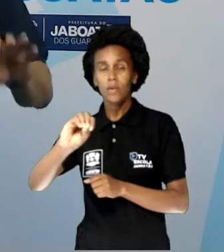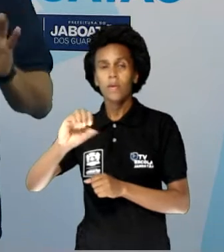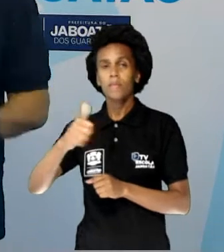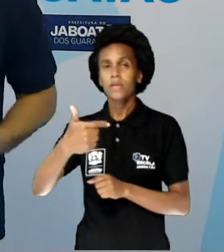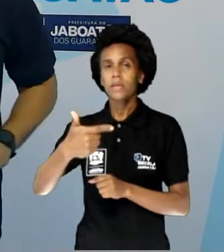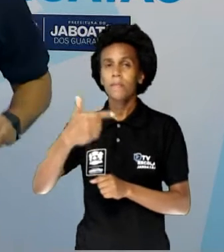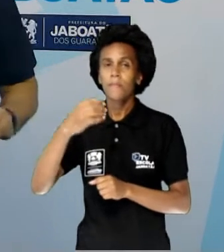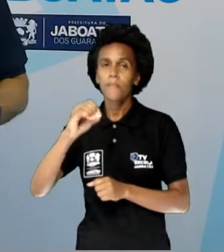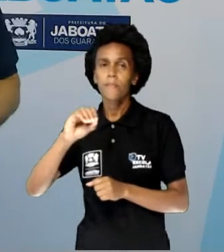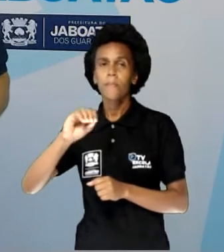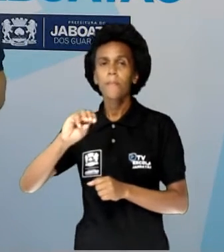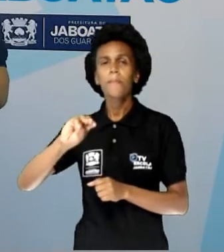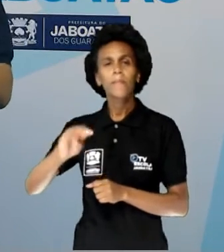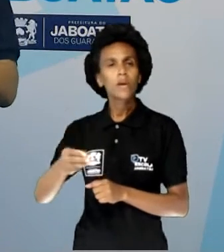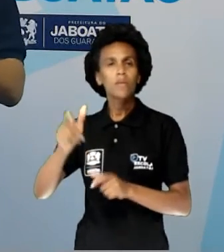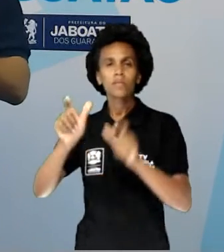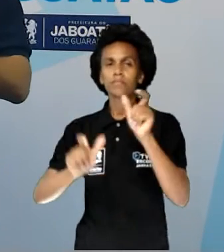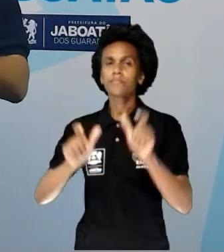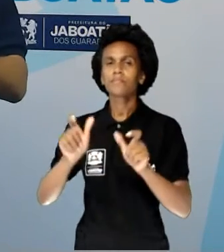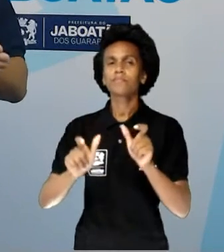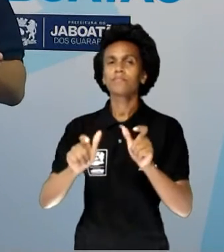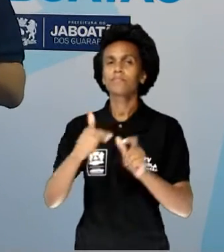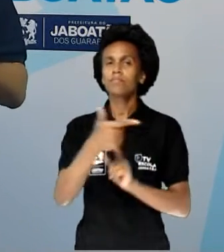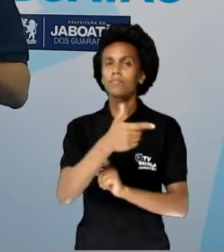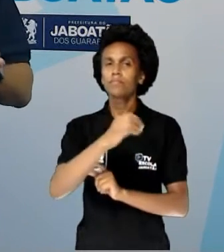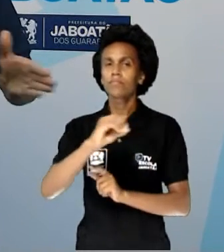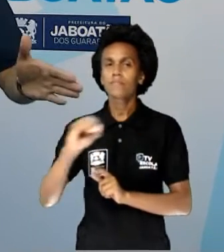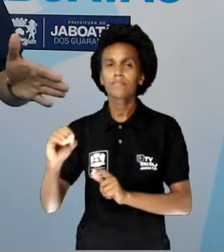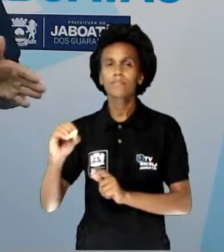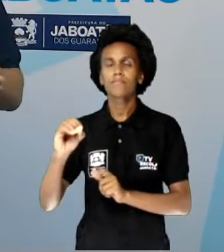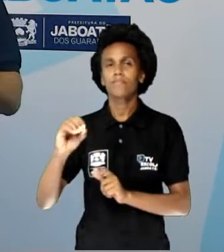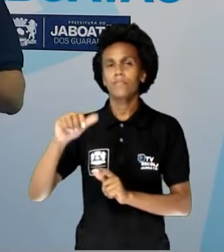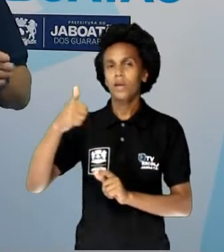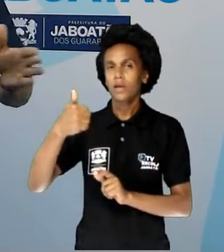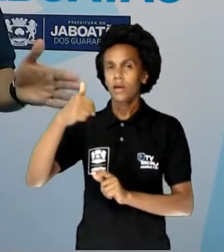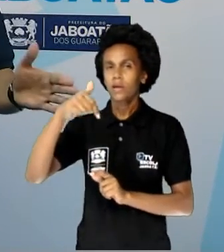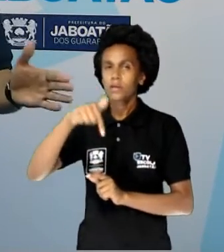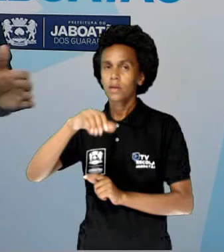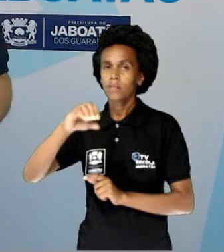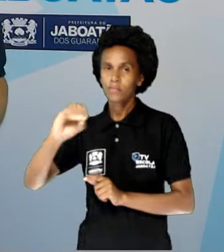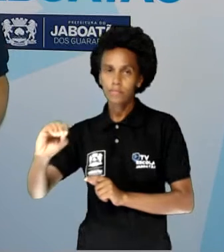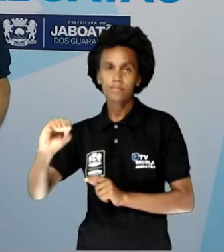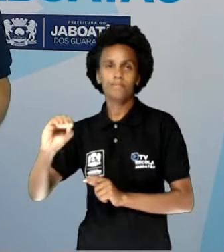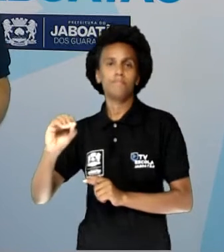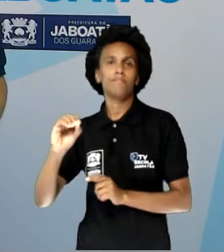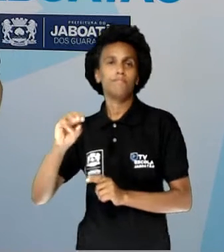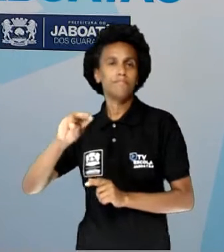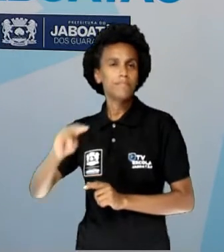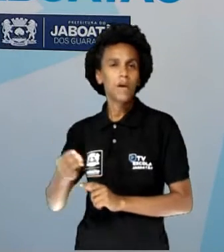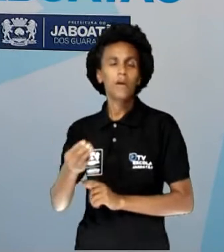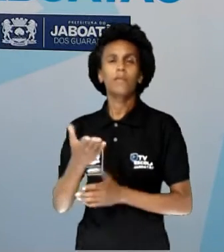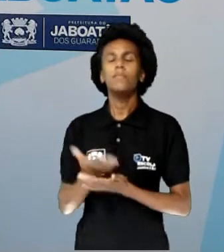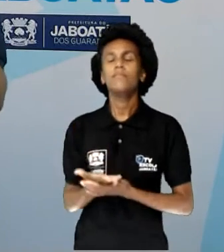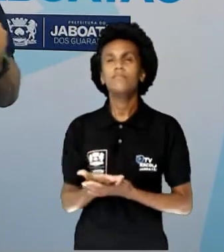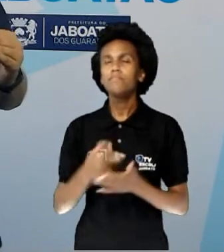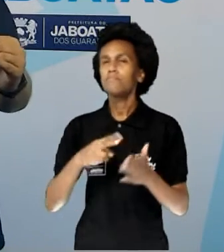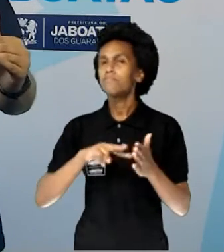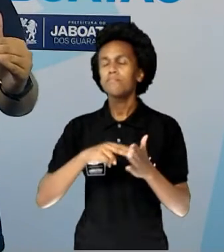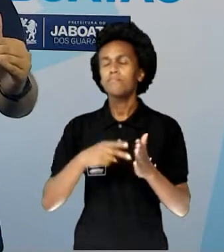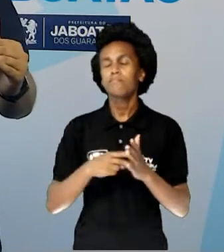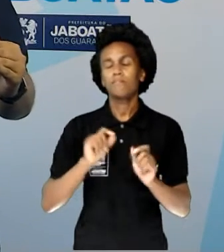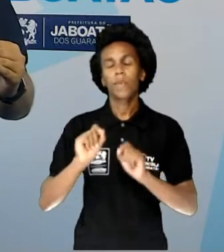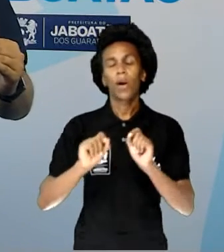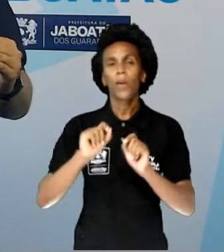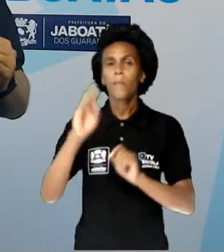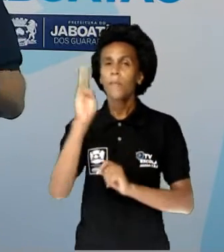é que a gente pode concluir? O Brasil levou 200, 300, 400 anos para atingir 10, 20 milhões